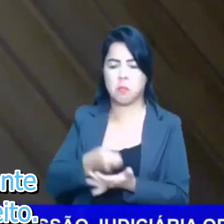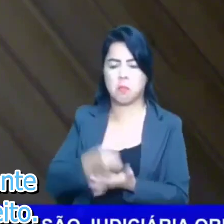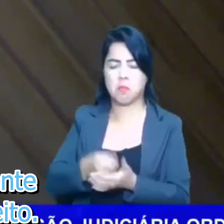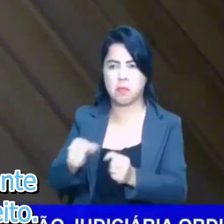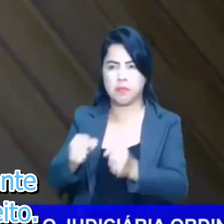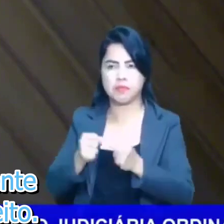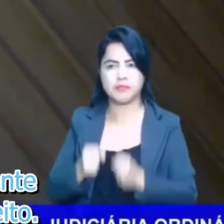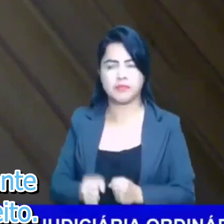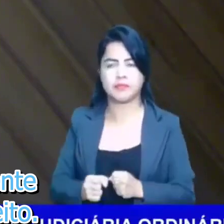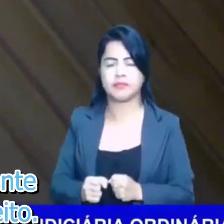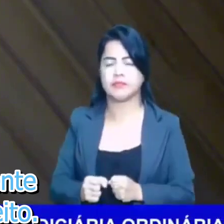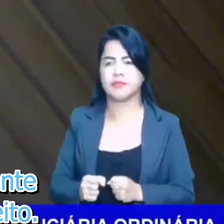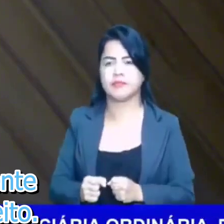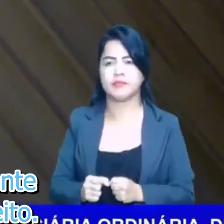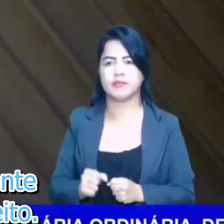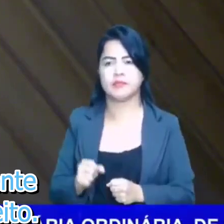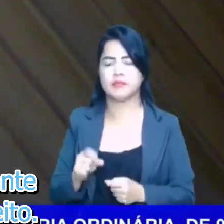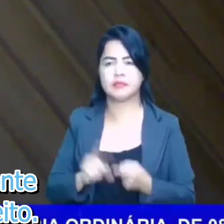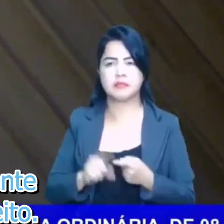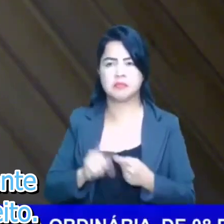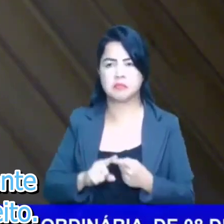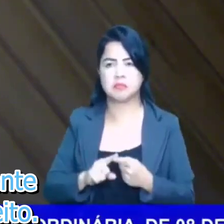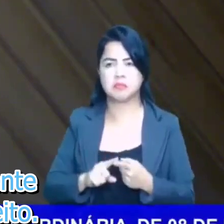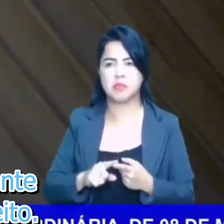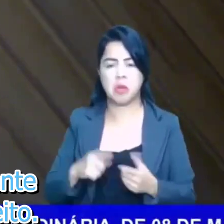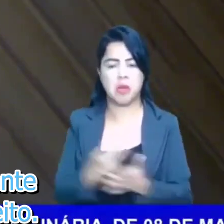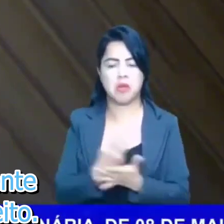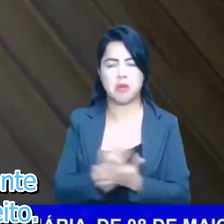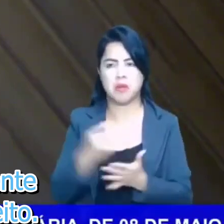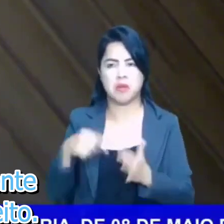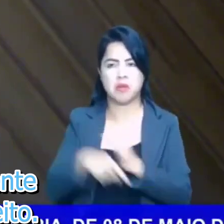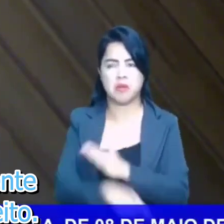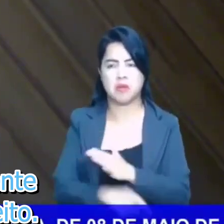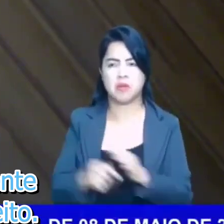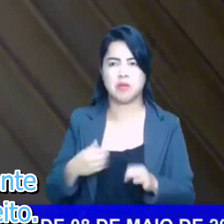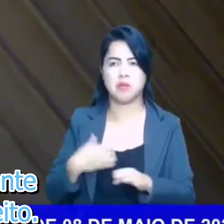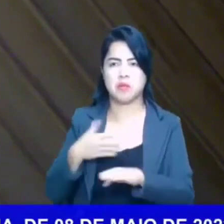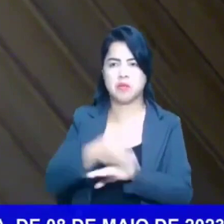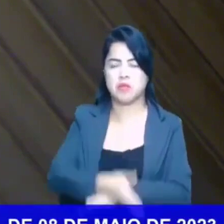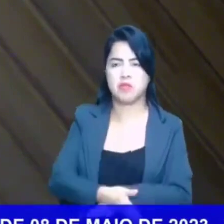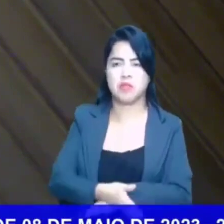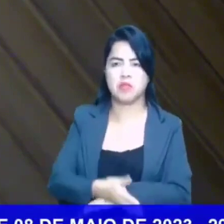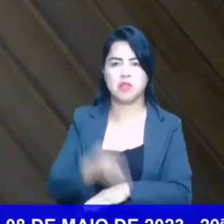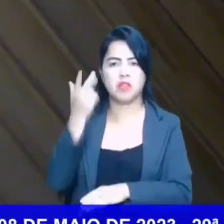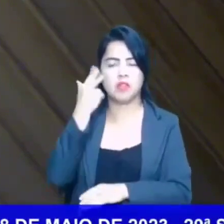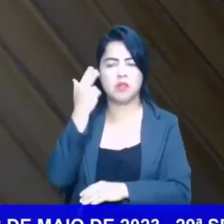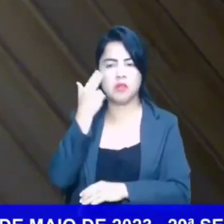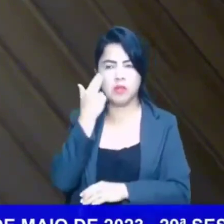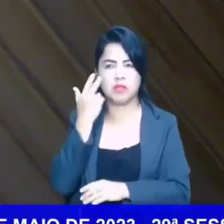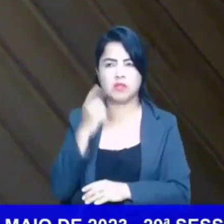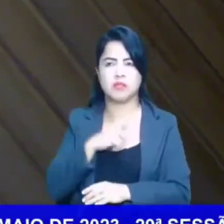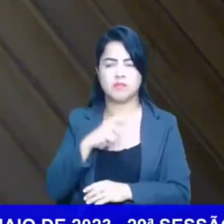nem tampouco gravidade suficiente para interferir na normalidade e legitimidade do pleito.